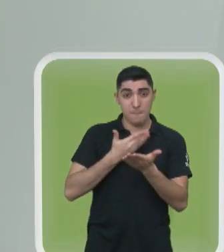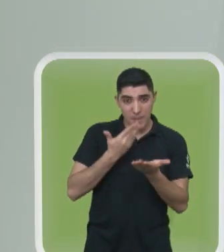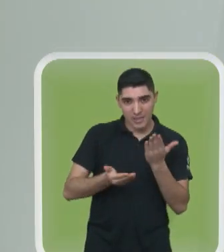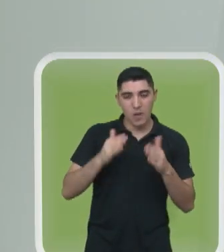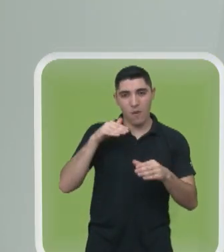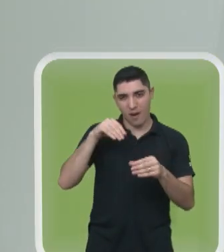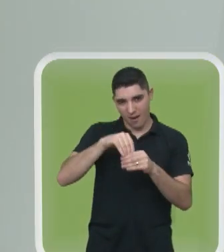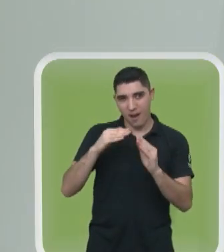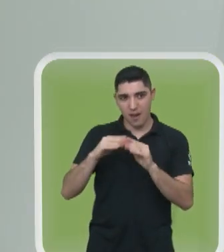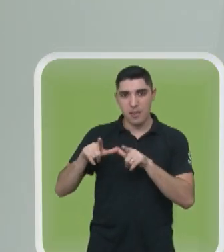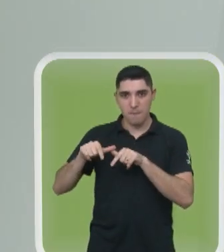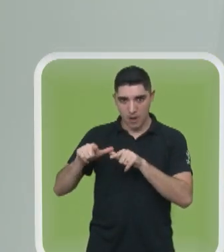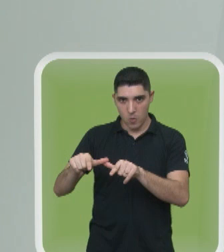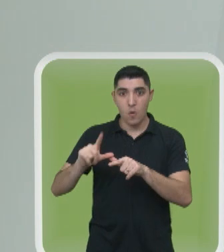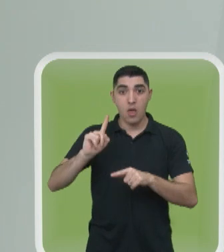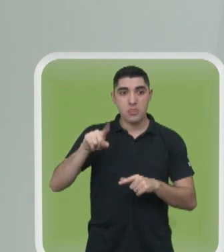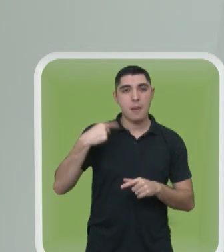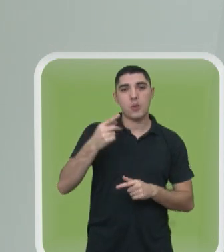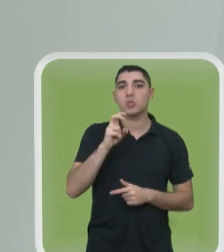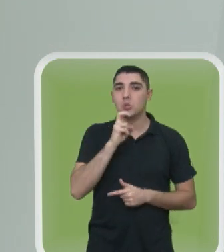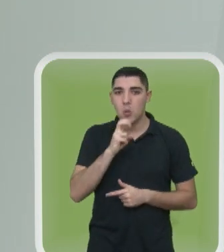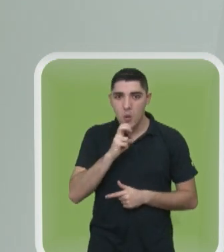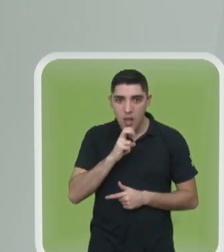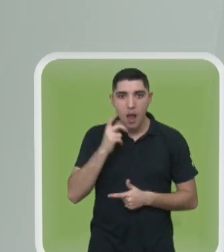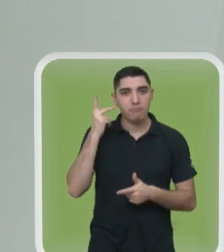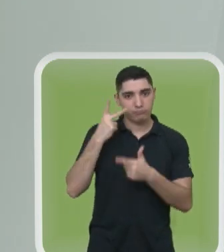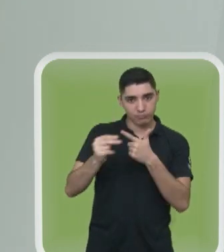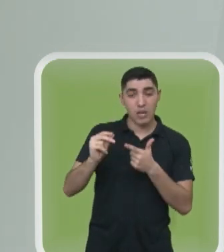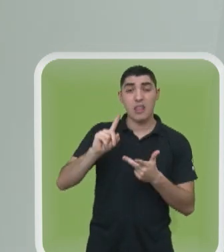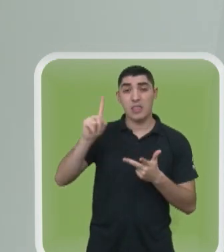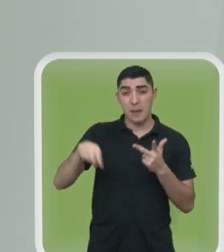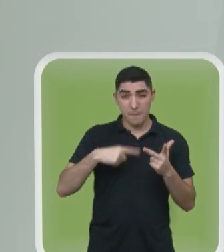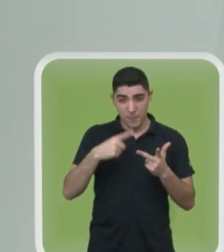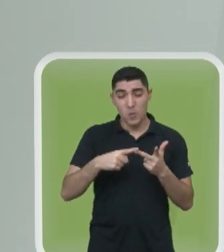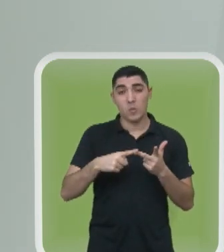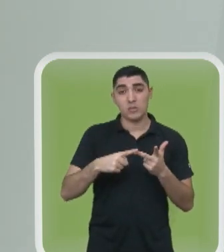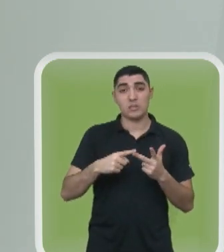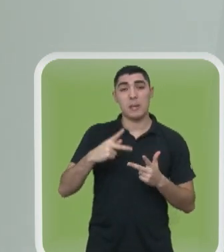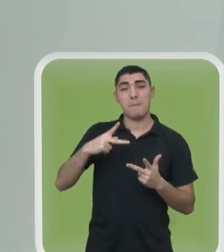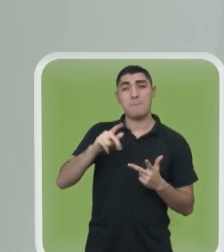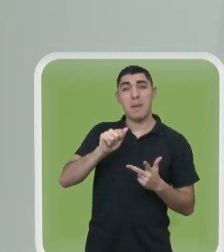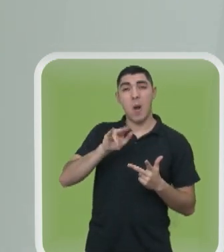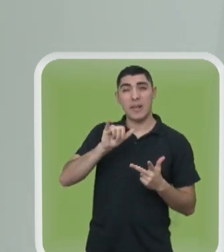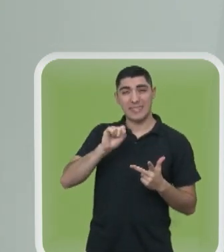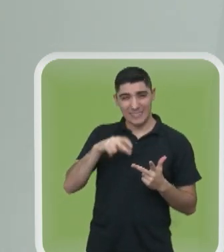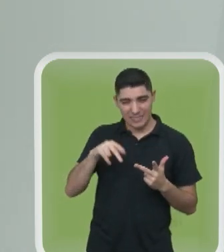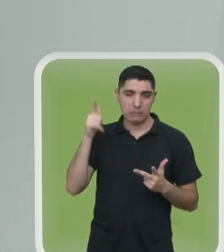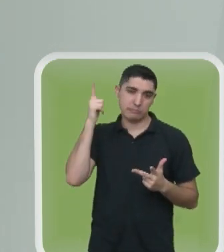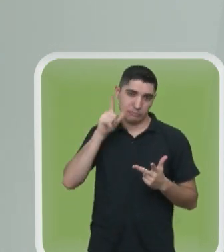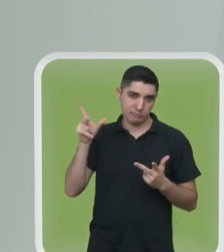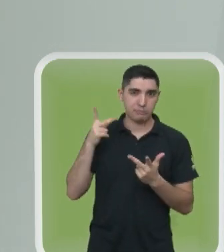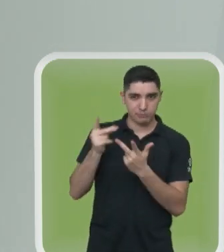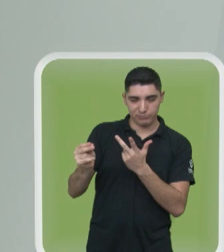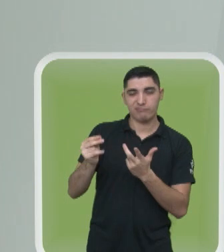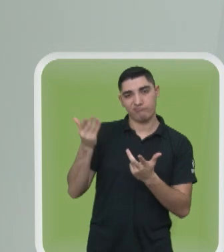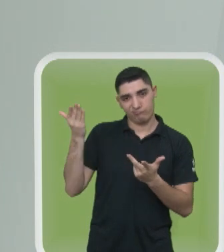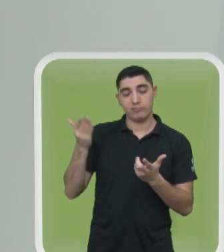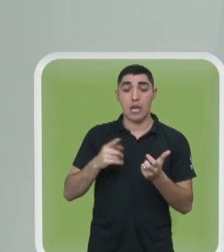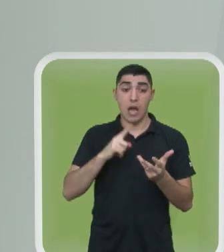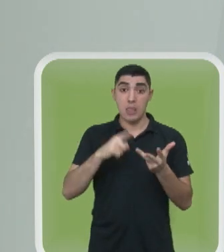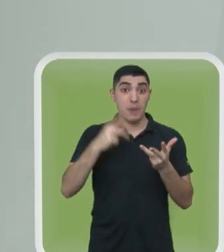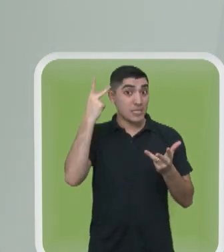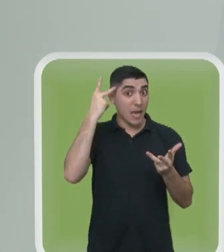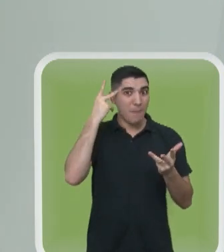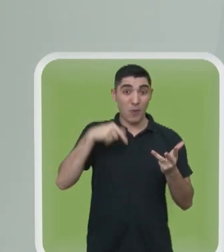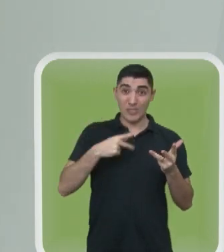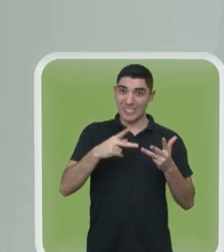o Bauru, depois se reabilitou contra o Liga Sorocabana, tomou uma traulitada, uma cacetada contra o Paulistano, aí veio uma boa vitória contra o São Paulo jogando em casa,